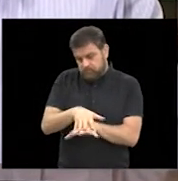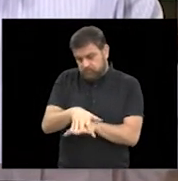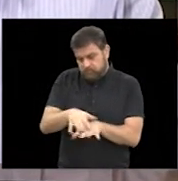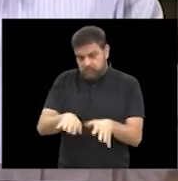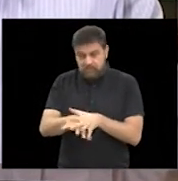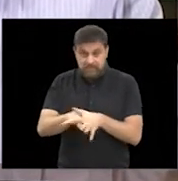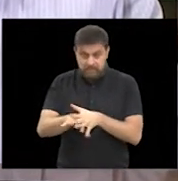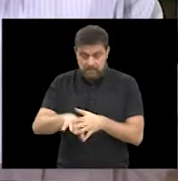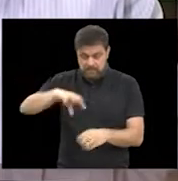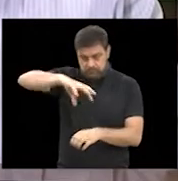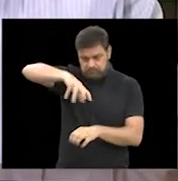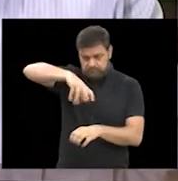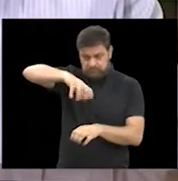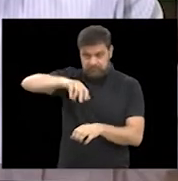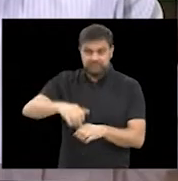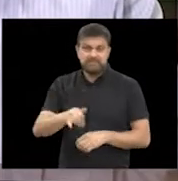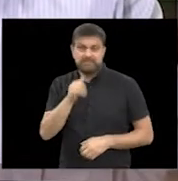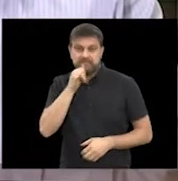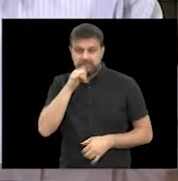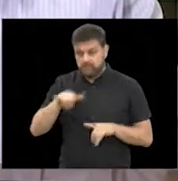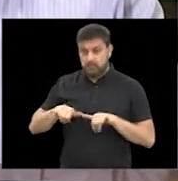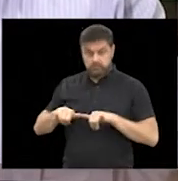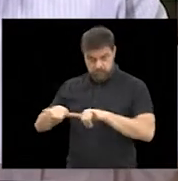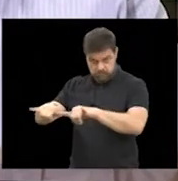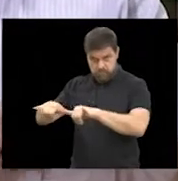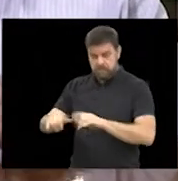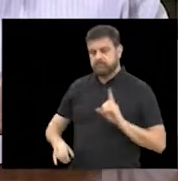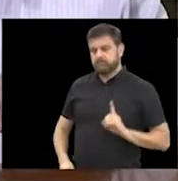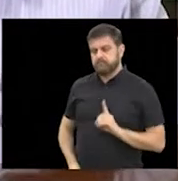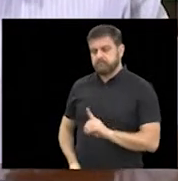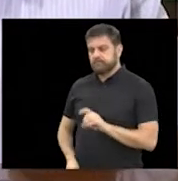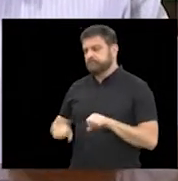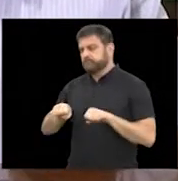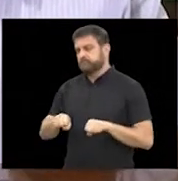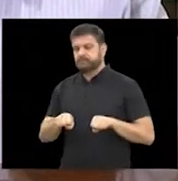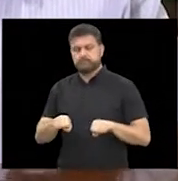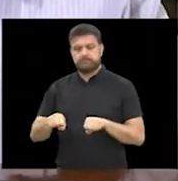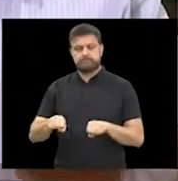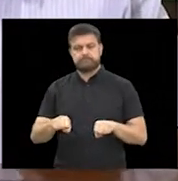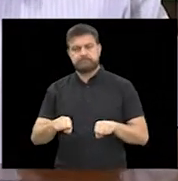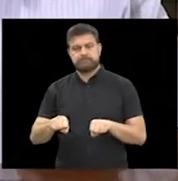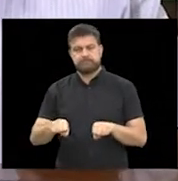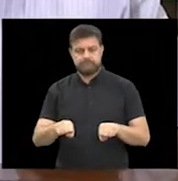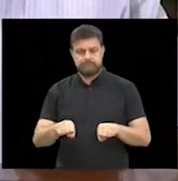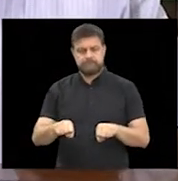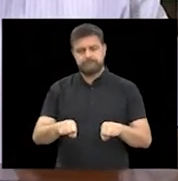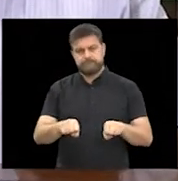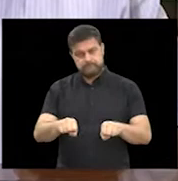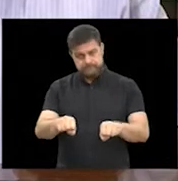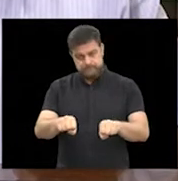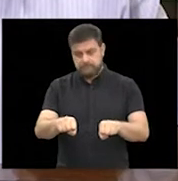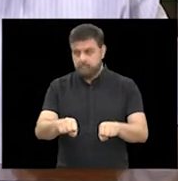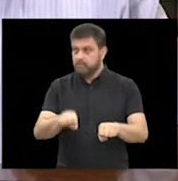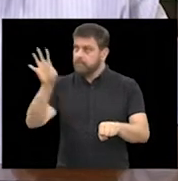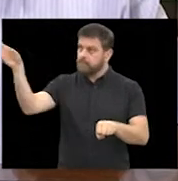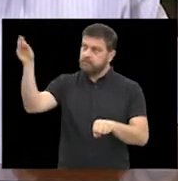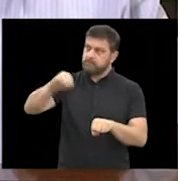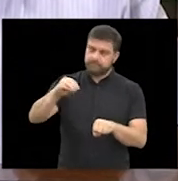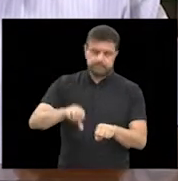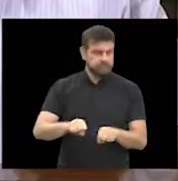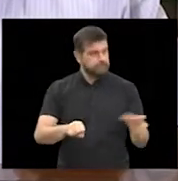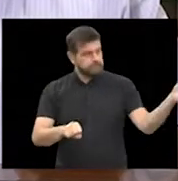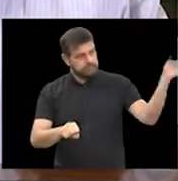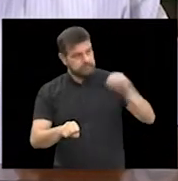exemplo, vai ao supermercado, está segurando naquele corrimãozinho do carrinho, onde